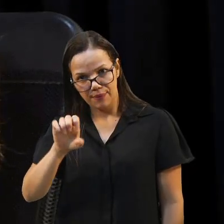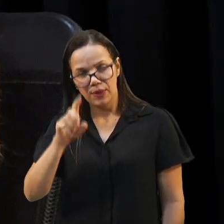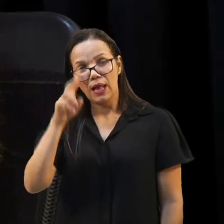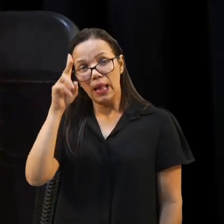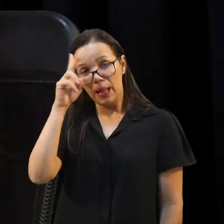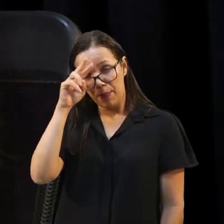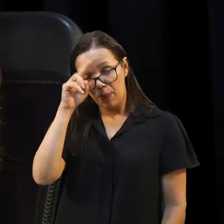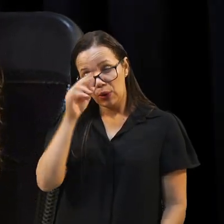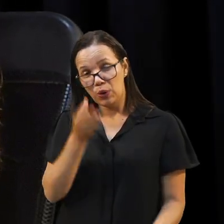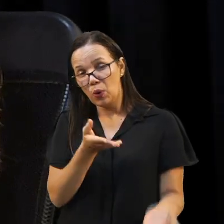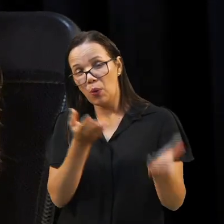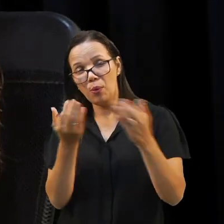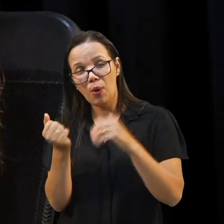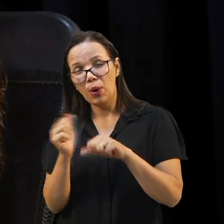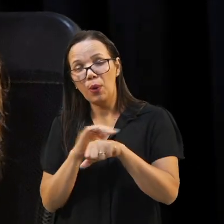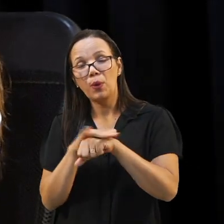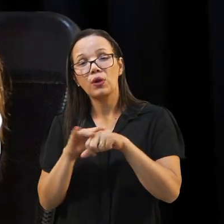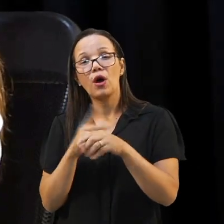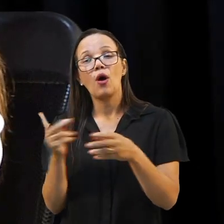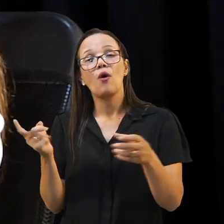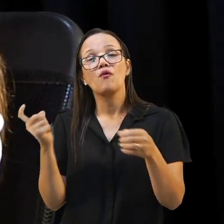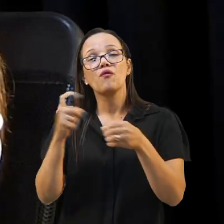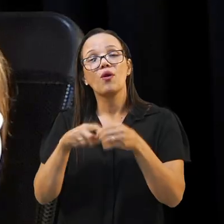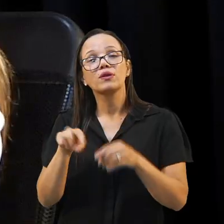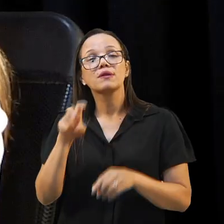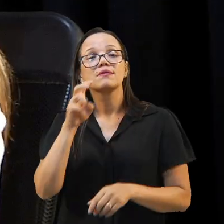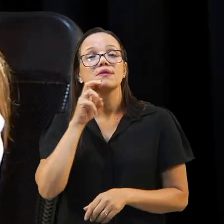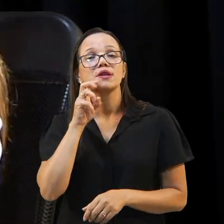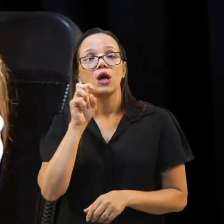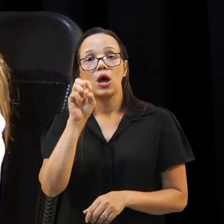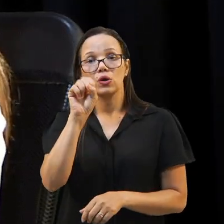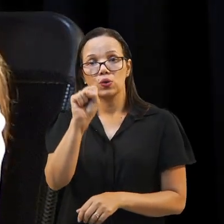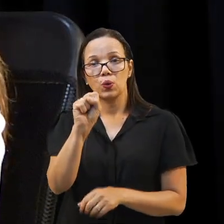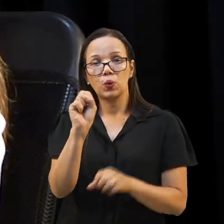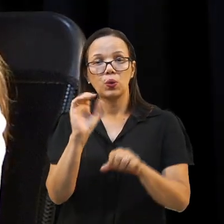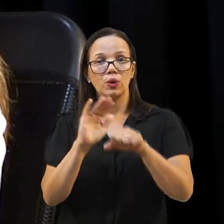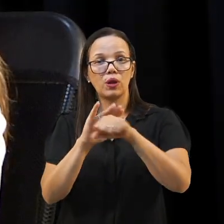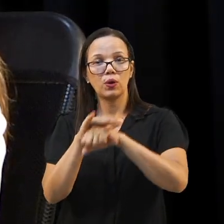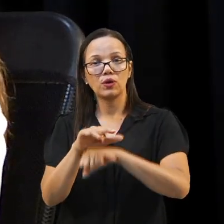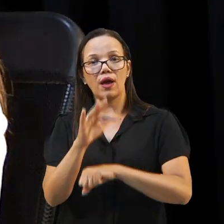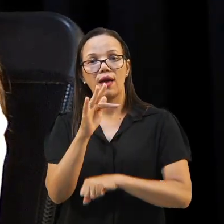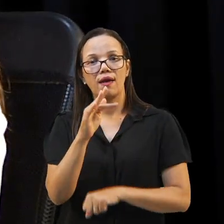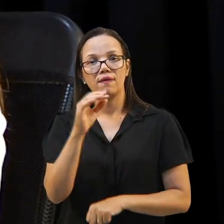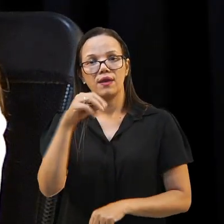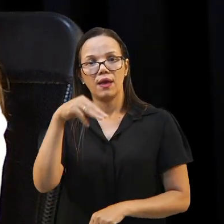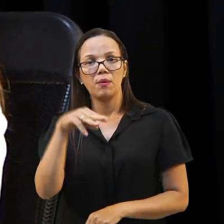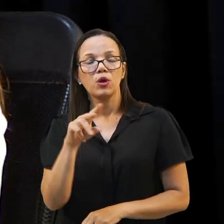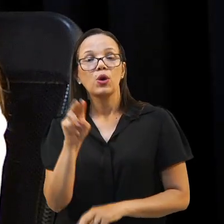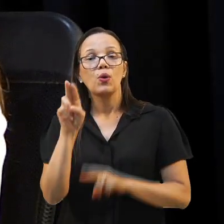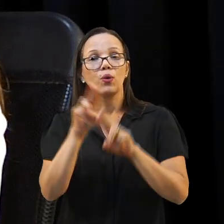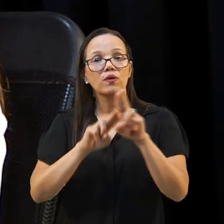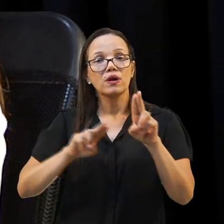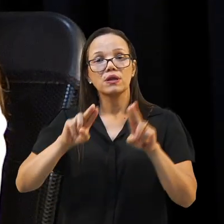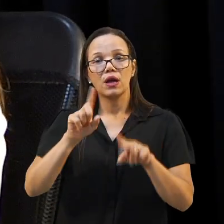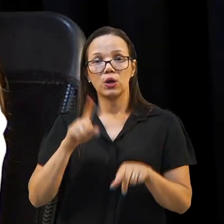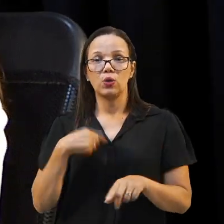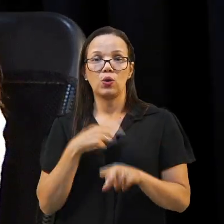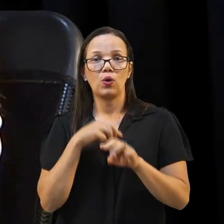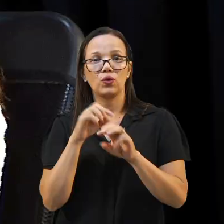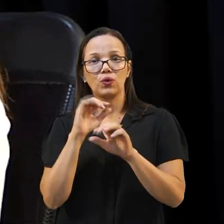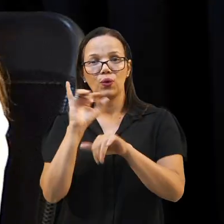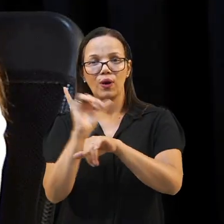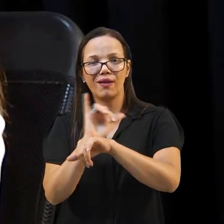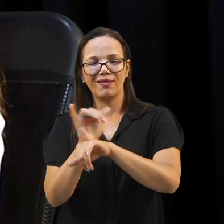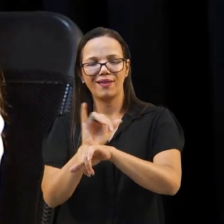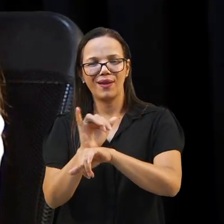o Bora Prosear volta na quinta-feira, às 20h, pela FM Universitária e também pelo nosso canal do